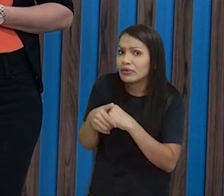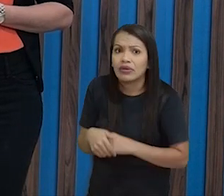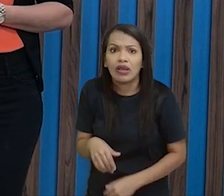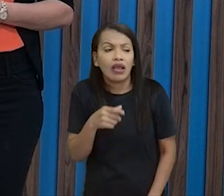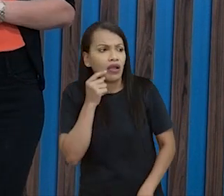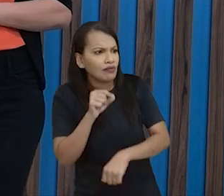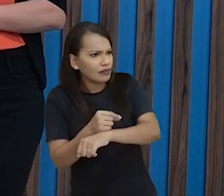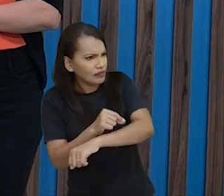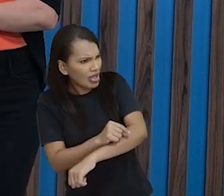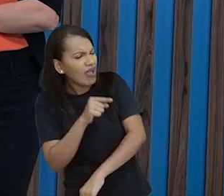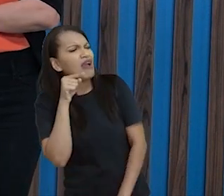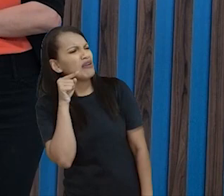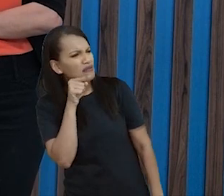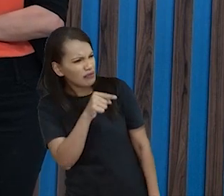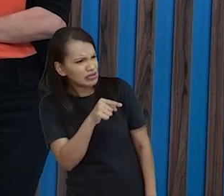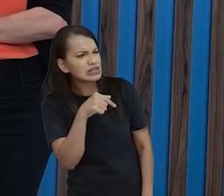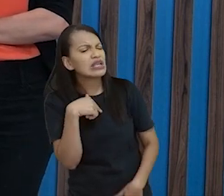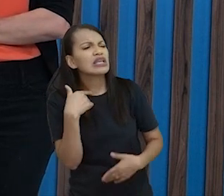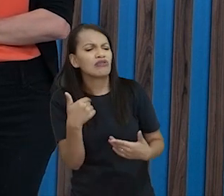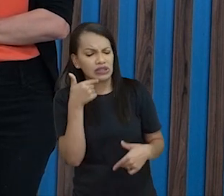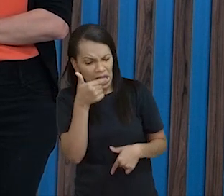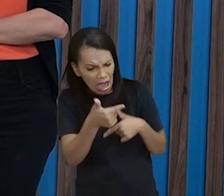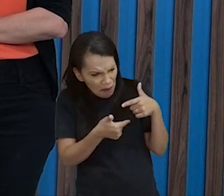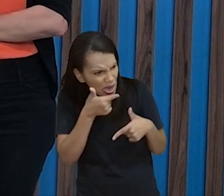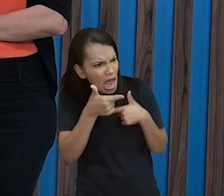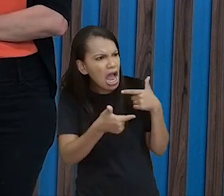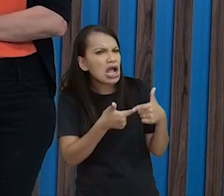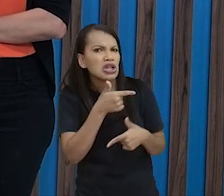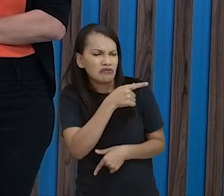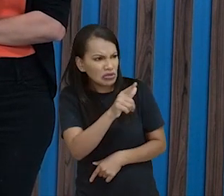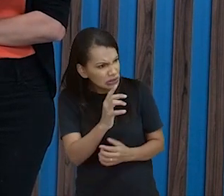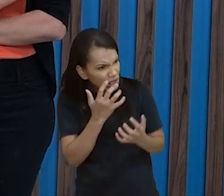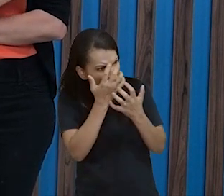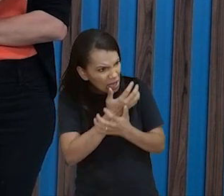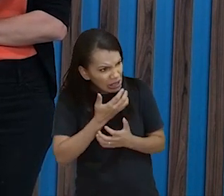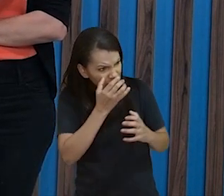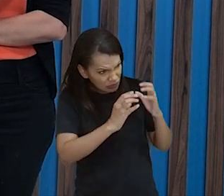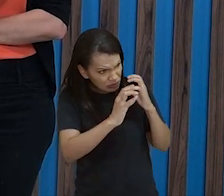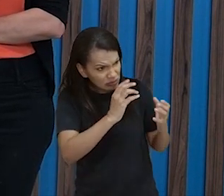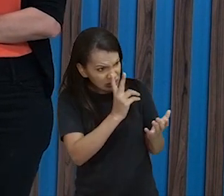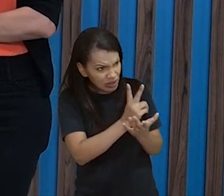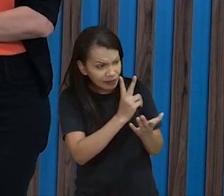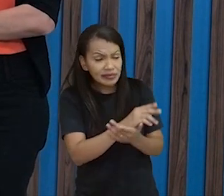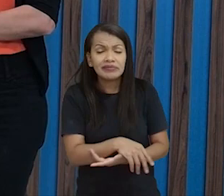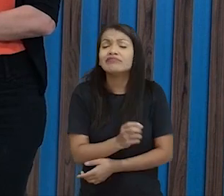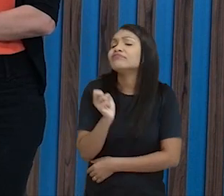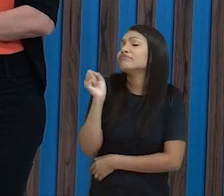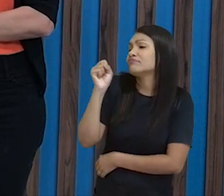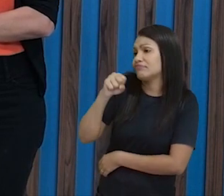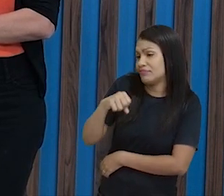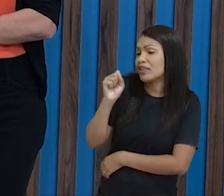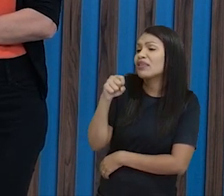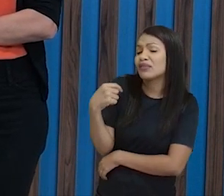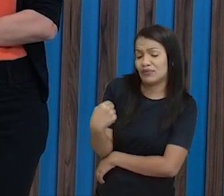falou, era você que enquanto eu estava trabalhando, estava cantando o tempo todo? A cigarra disse, sim,